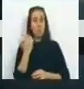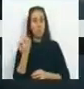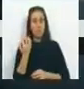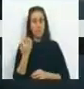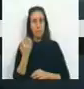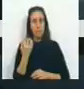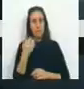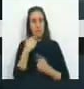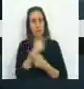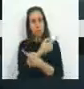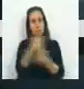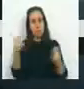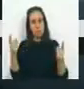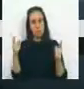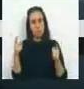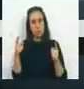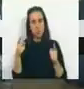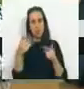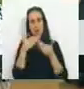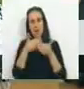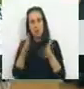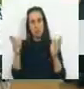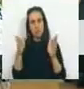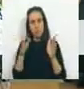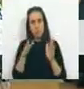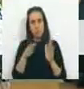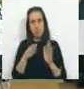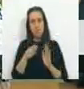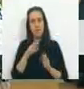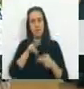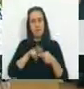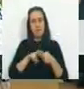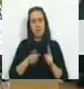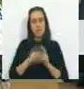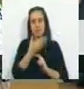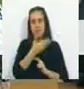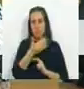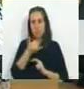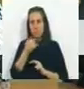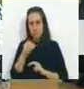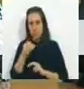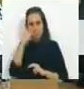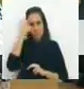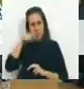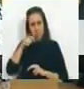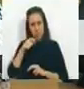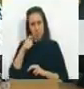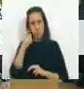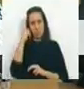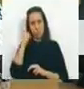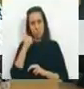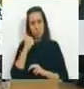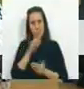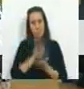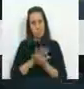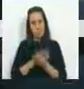publicado um anúncio da abertura de 126 vagas para magistrados, entre magistrados judiciais, magistrados do